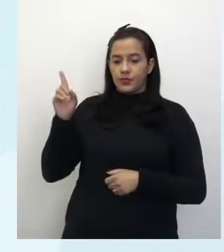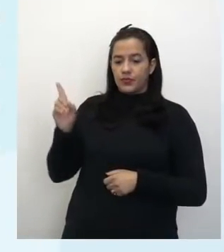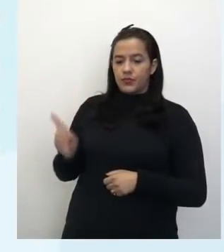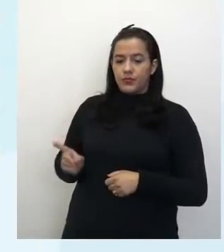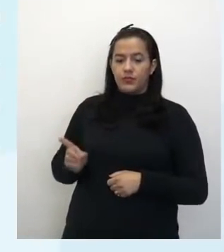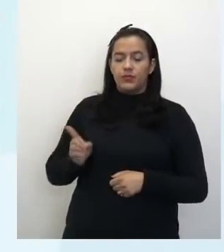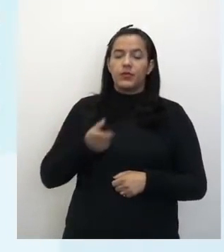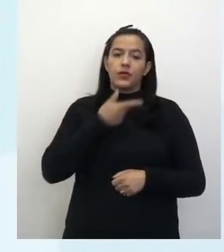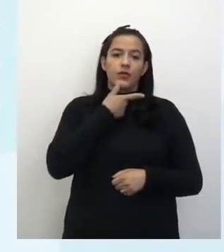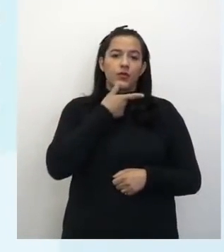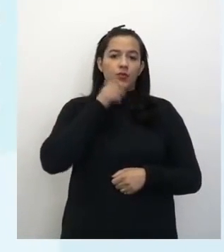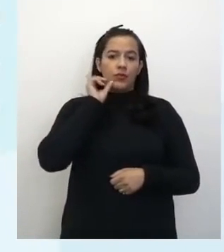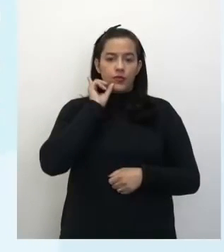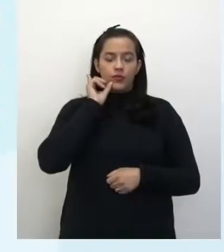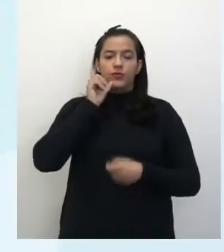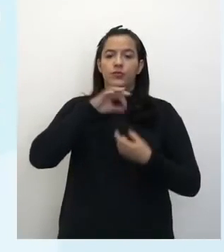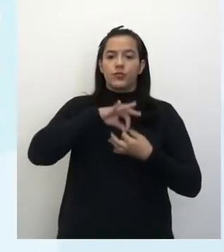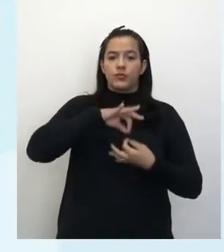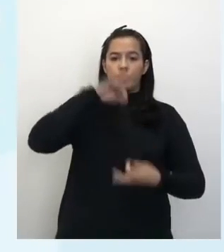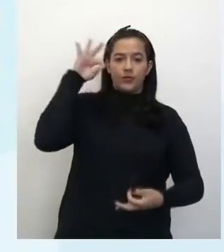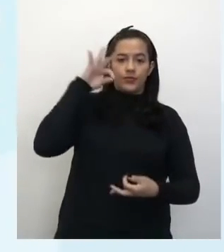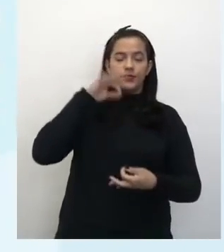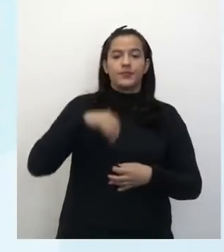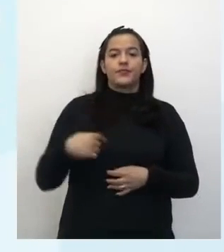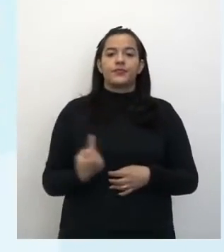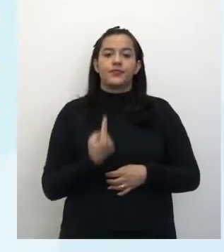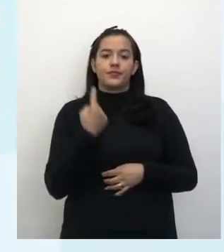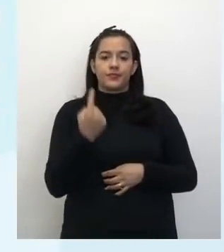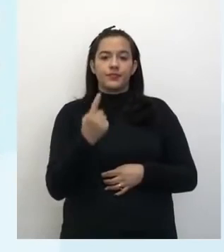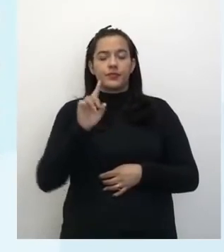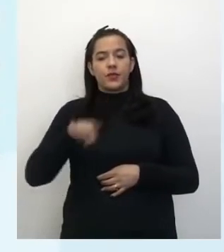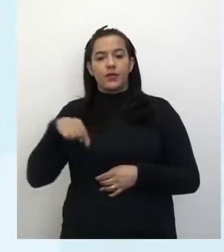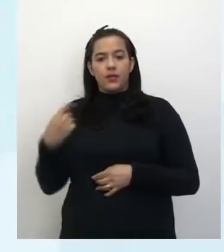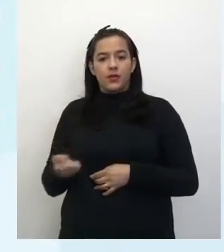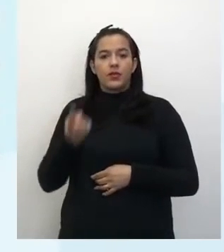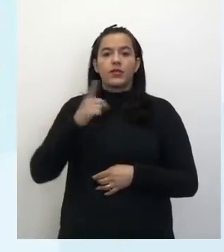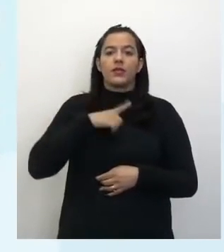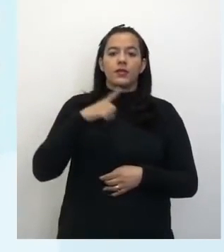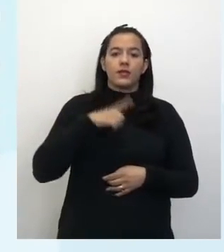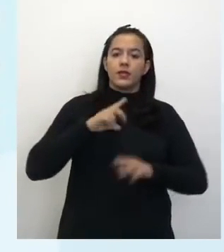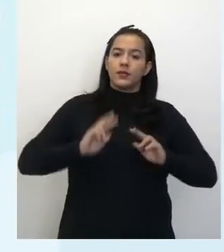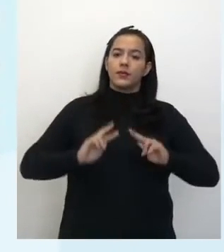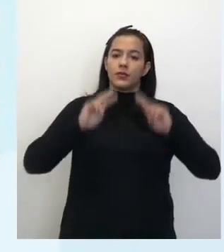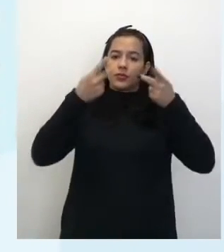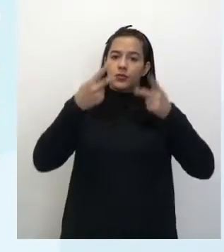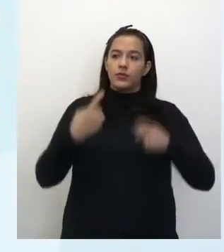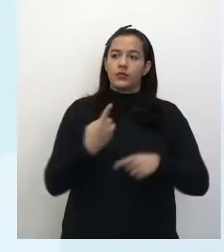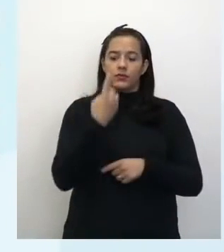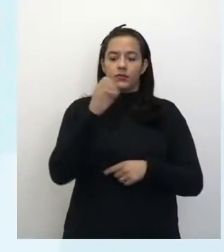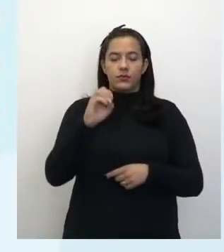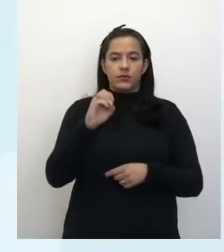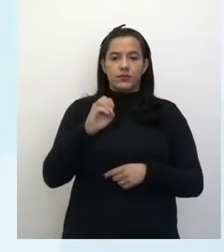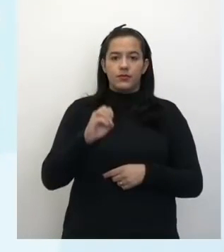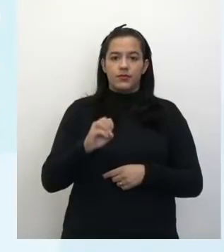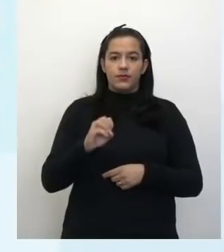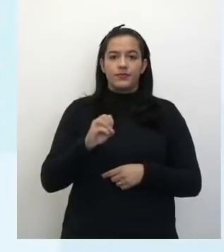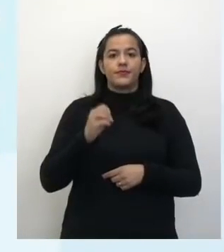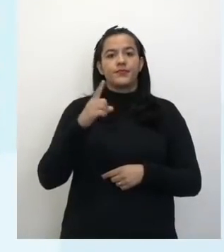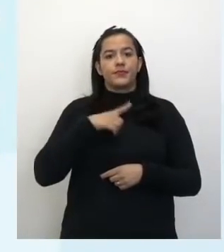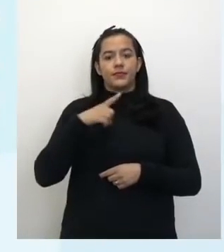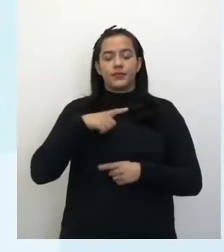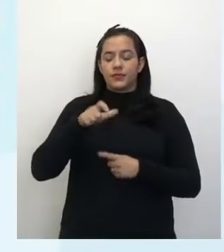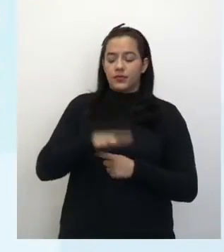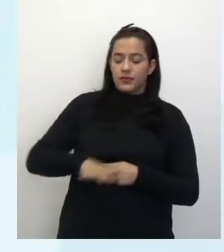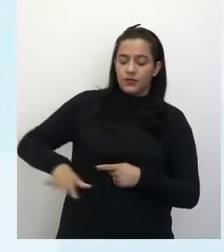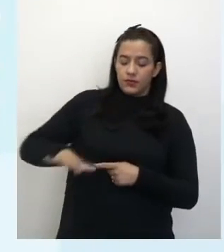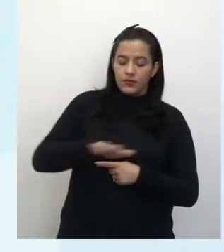Ontem, no caso, o comprimento de uma unidade para outra, Jonas, a gente estava multiplicando por 10. No caso da área, a gente